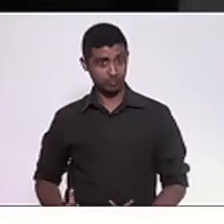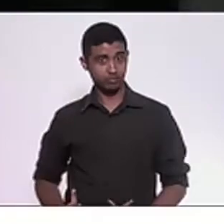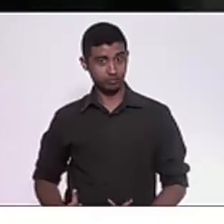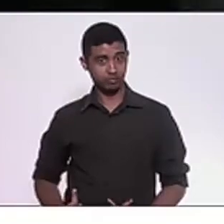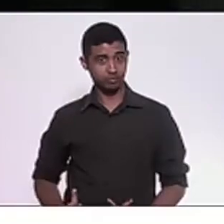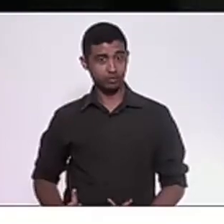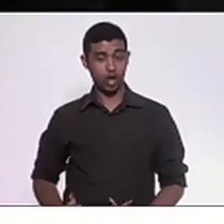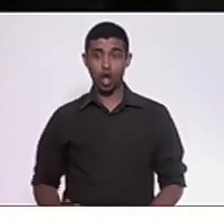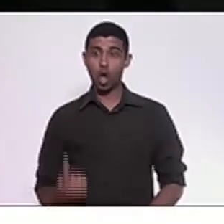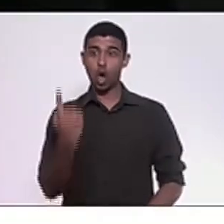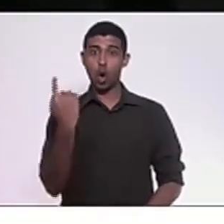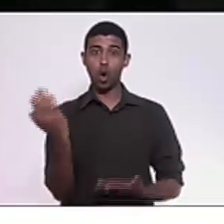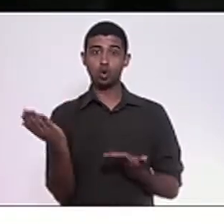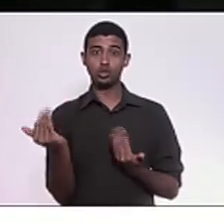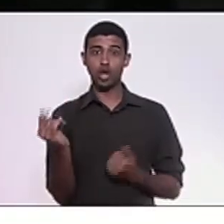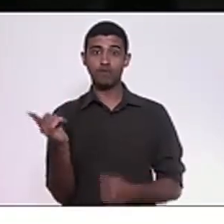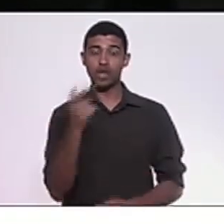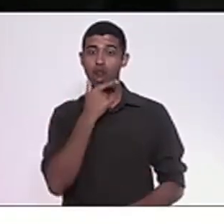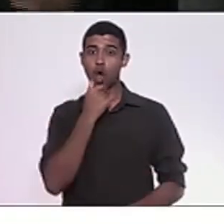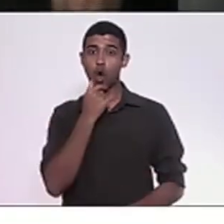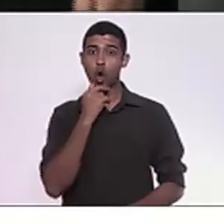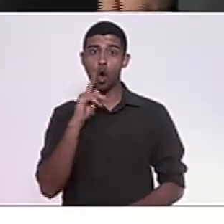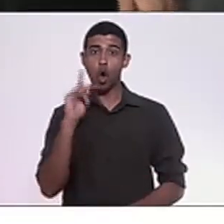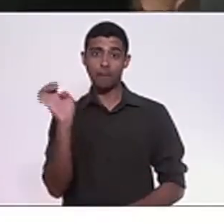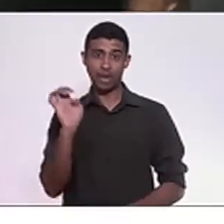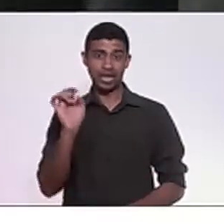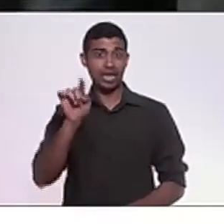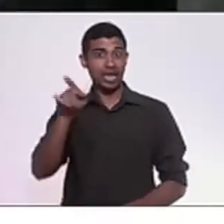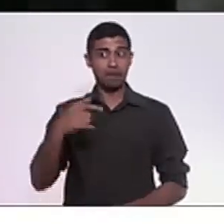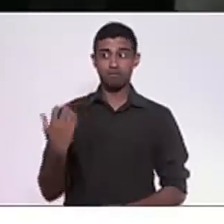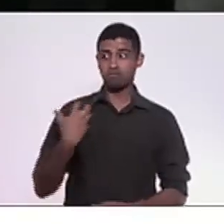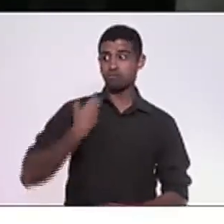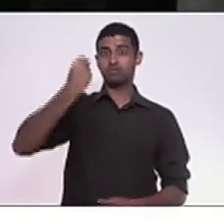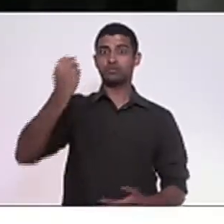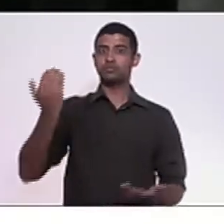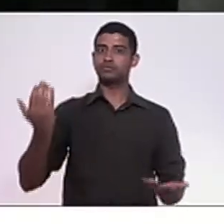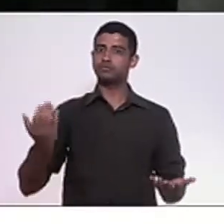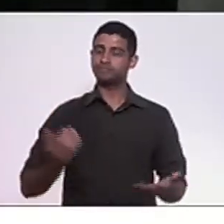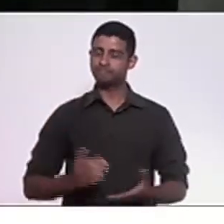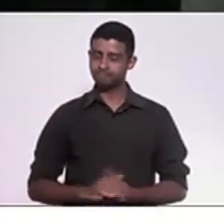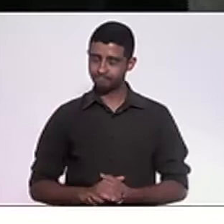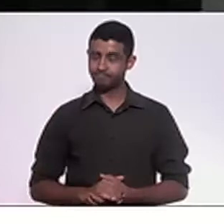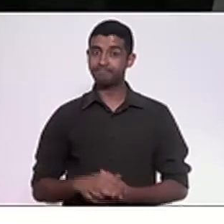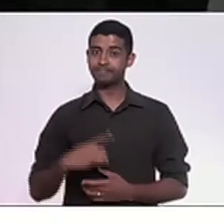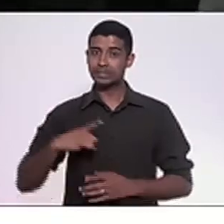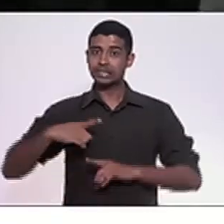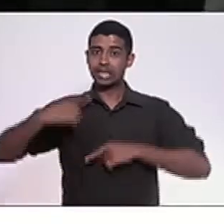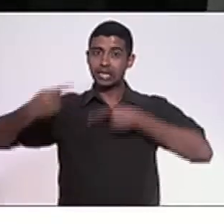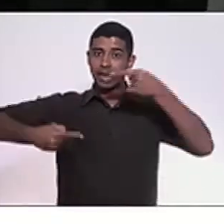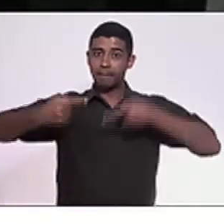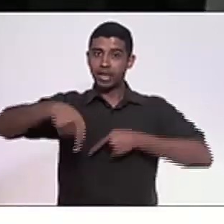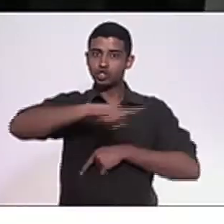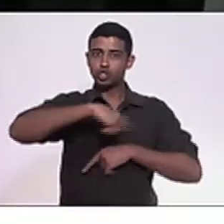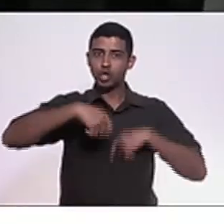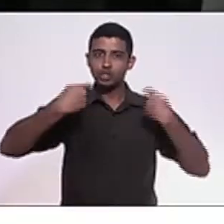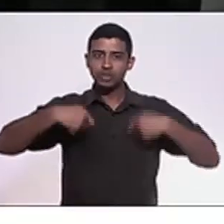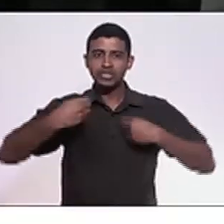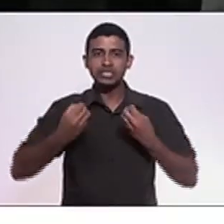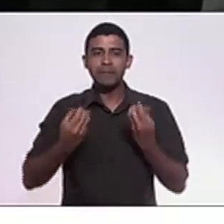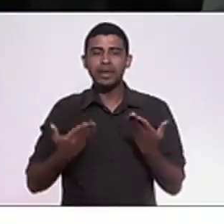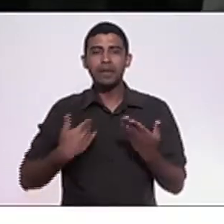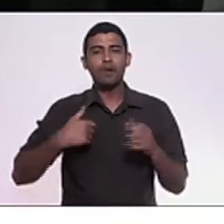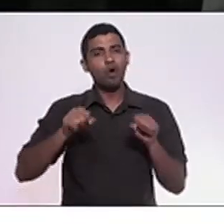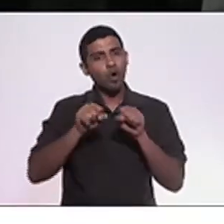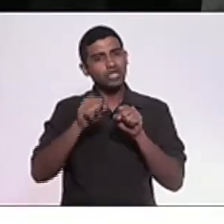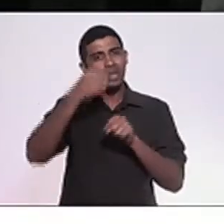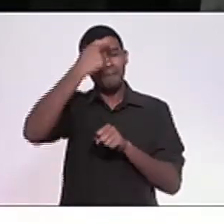um jovem homossexual se matou, ou seja, tem aí um debate que a gente precisa fazer de adoecimento